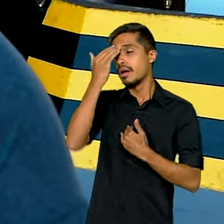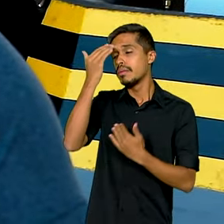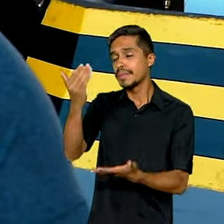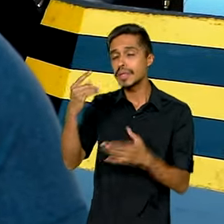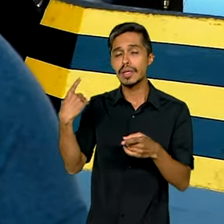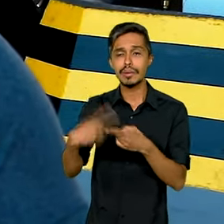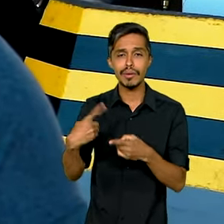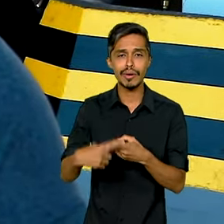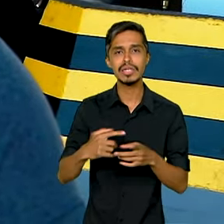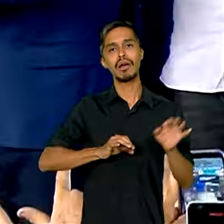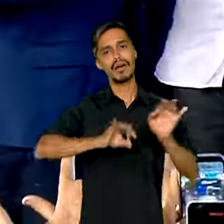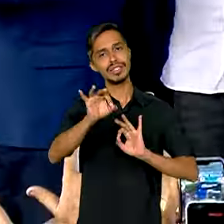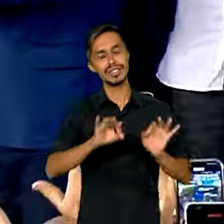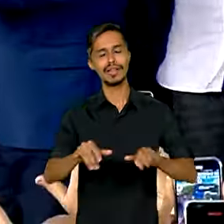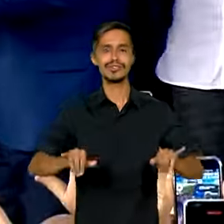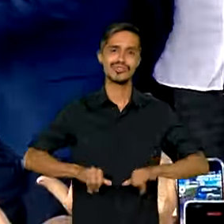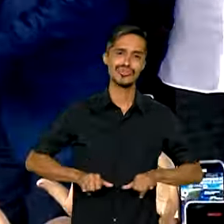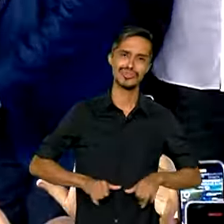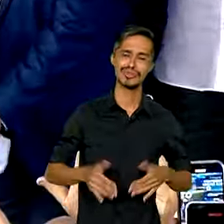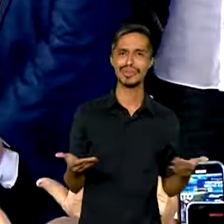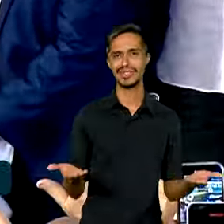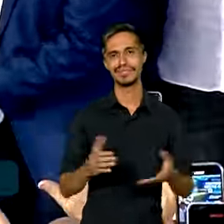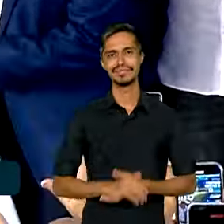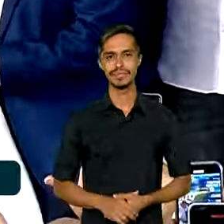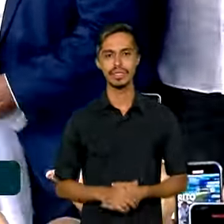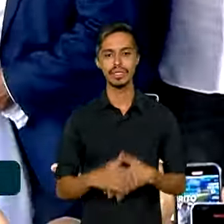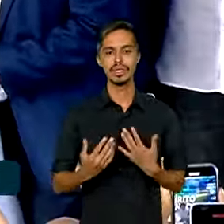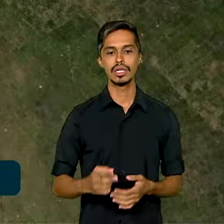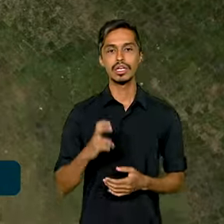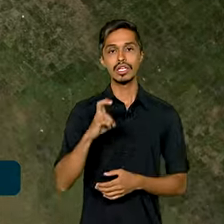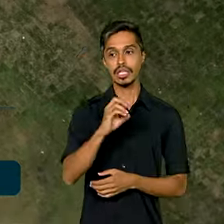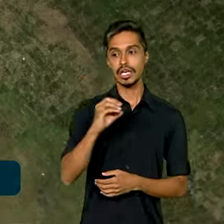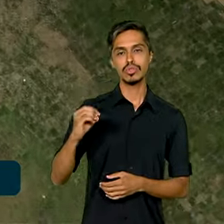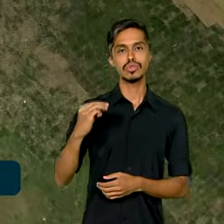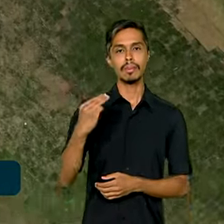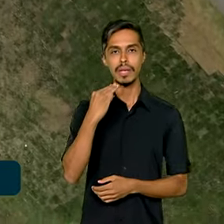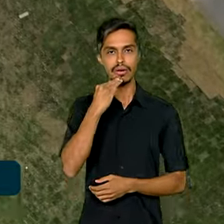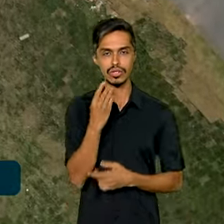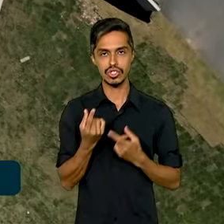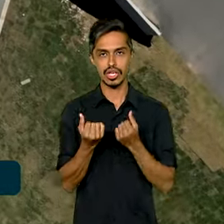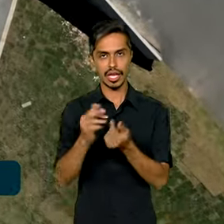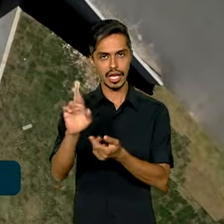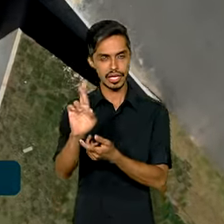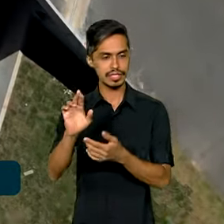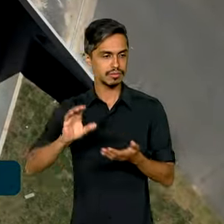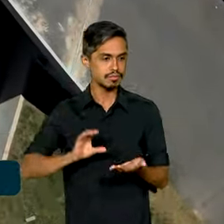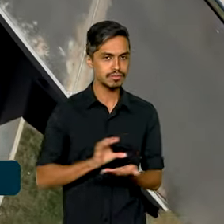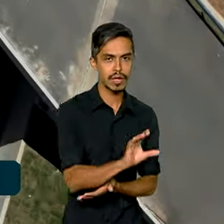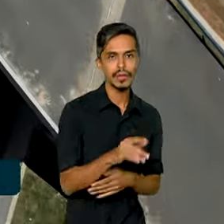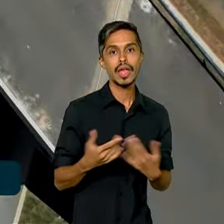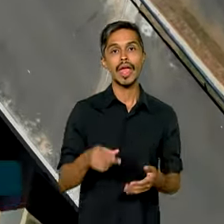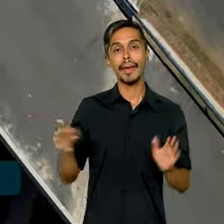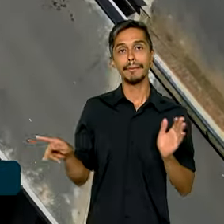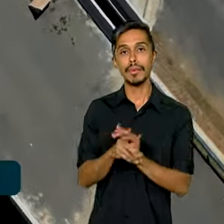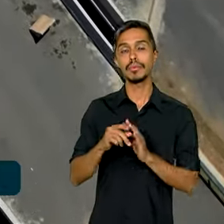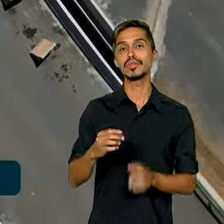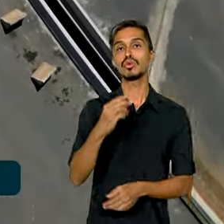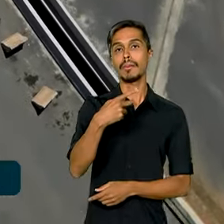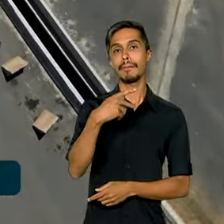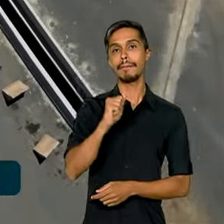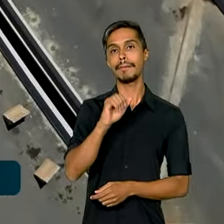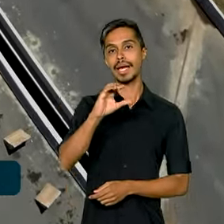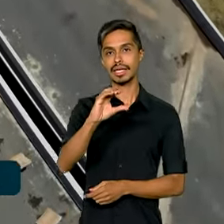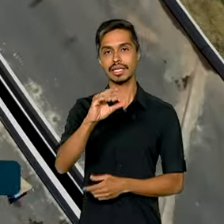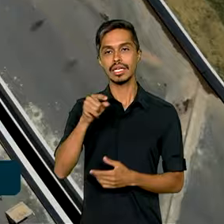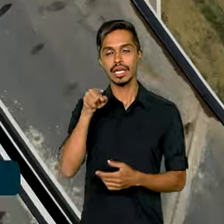que estamos sofrendo aí no dia a dia. Com investimentos de R$ 500 milhões, o contorno faz parte do novo PAC, o Programa de Aceleração